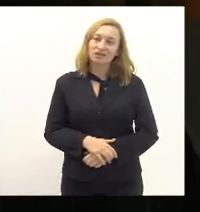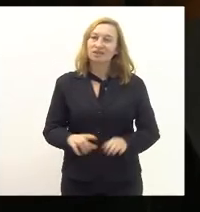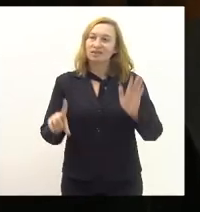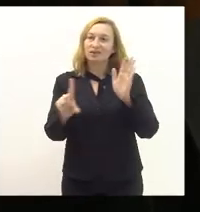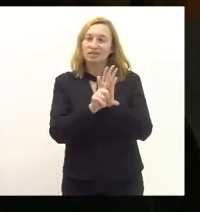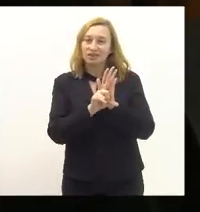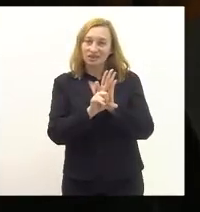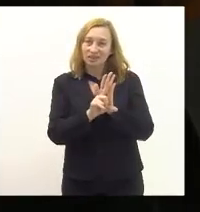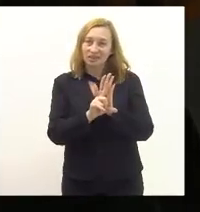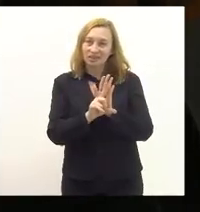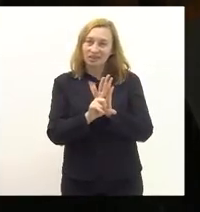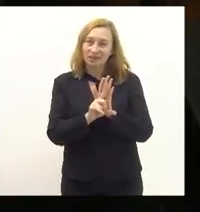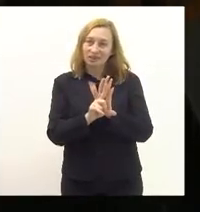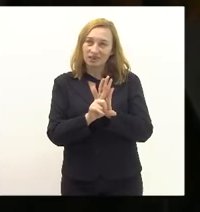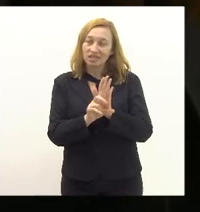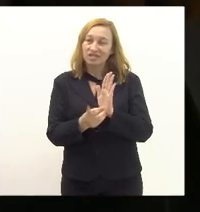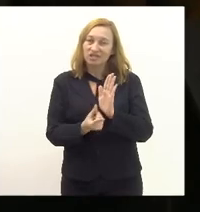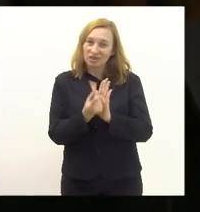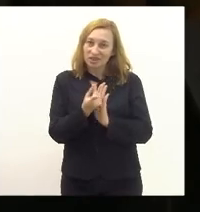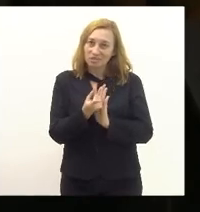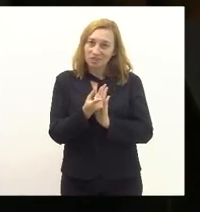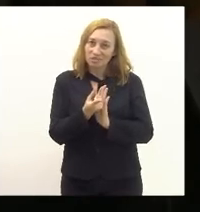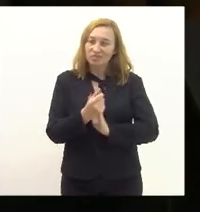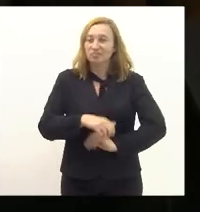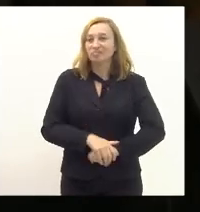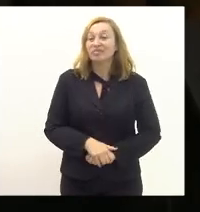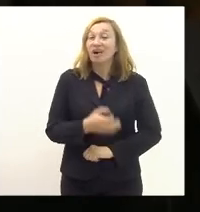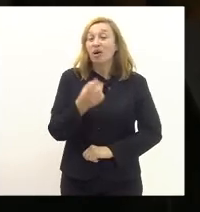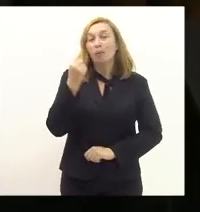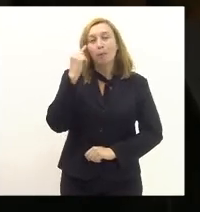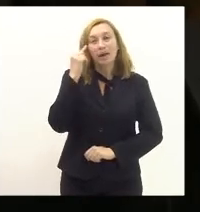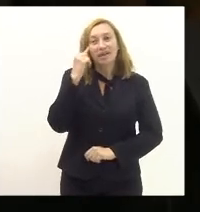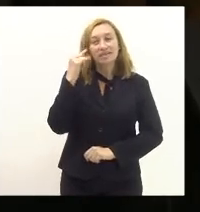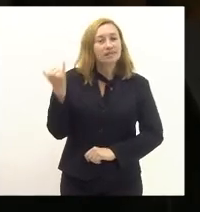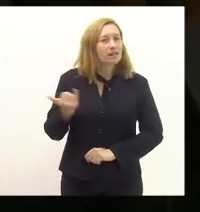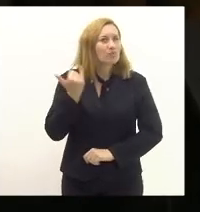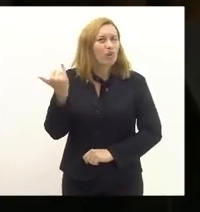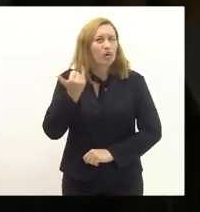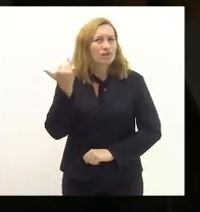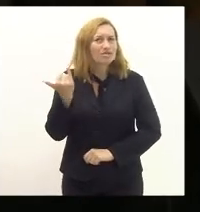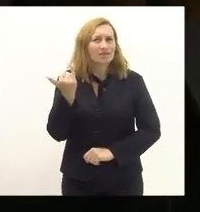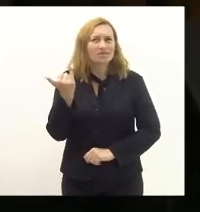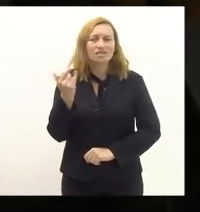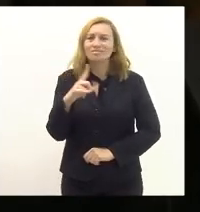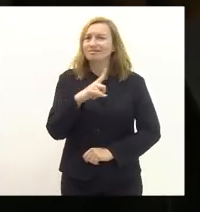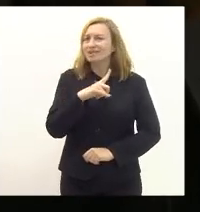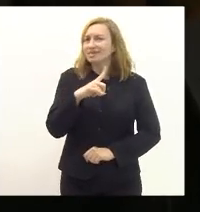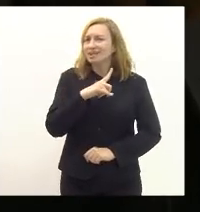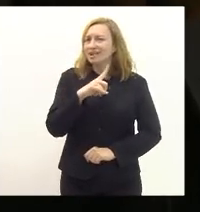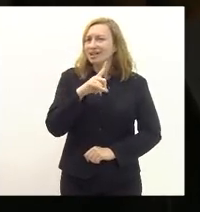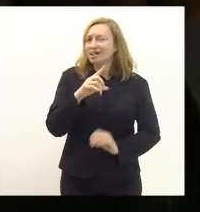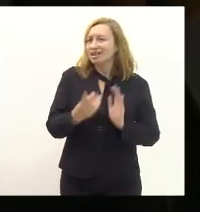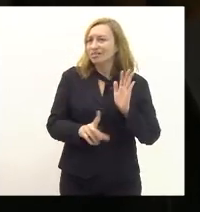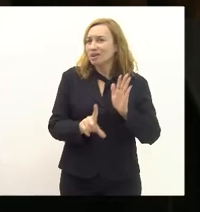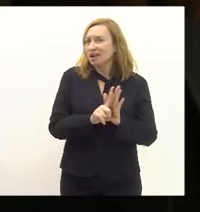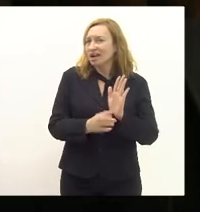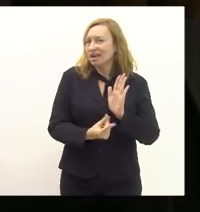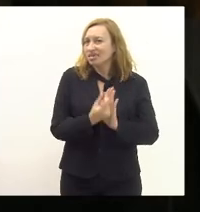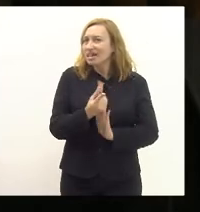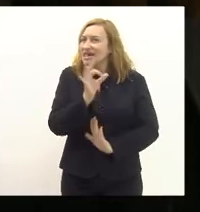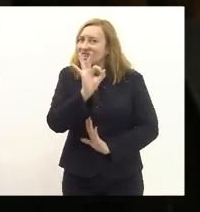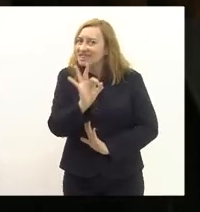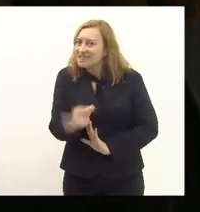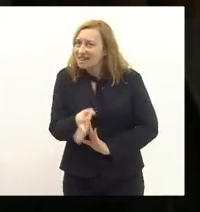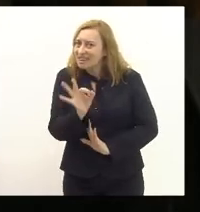de Diretrizes Orçamentárias. Quando a gente pensa na importância de ter uma LDO que seja, de